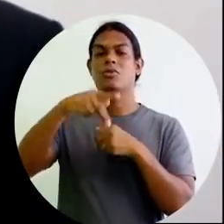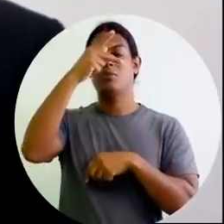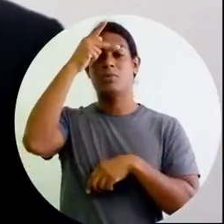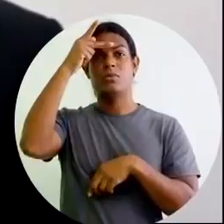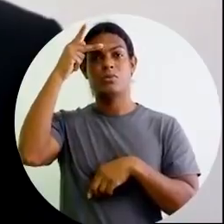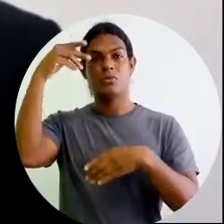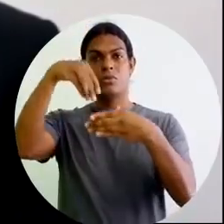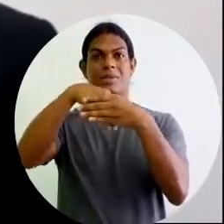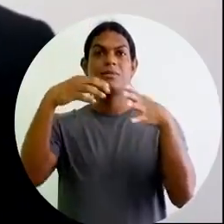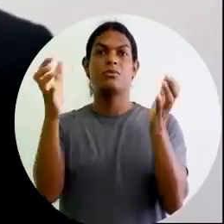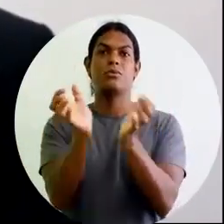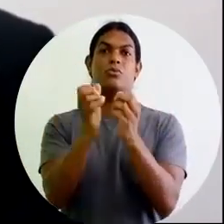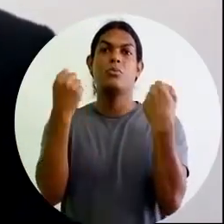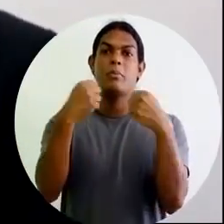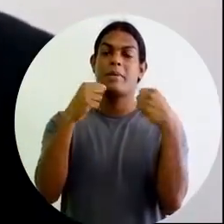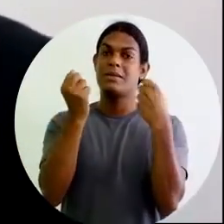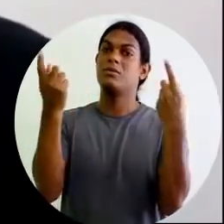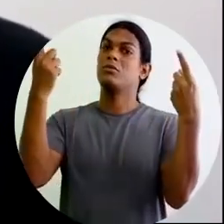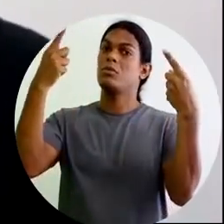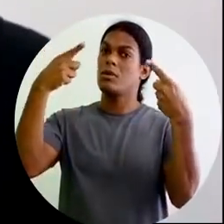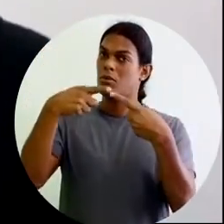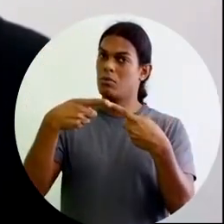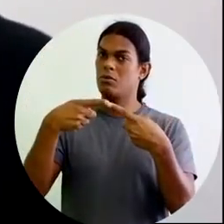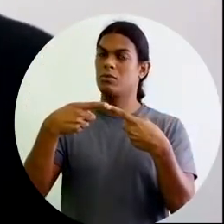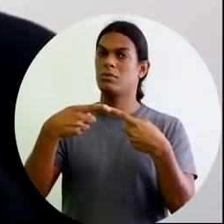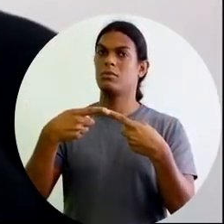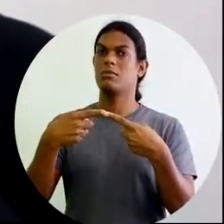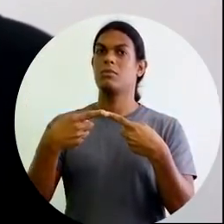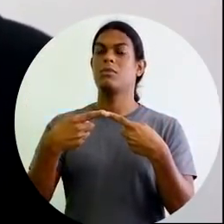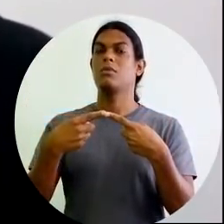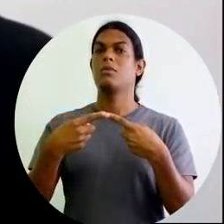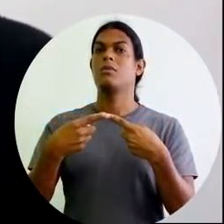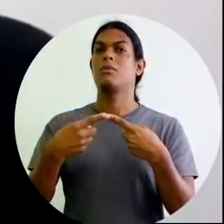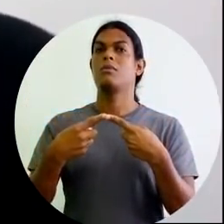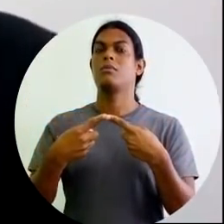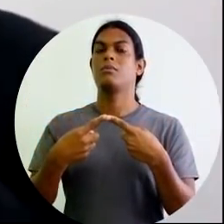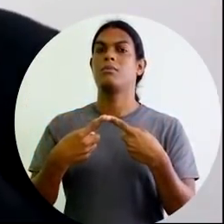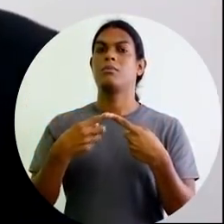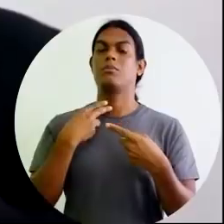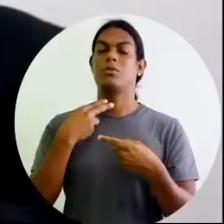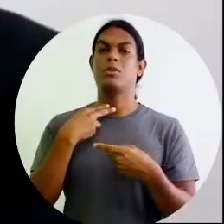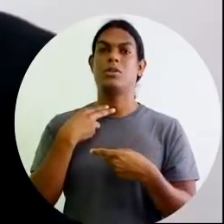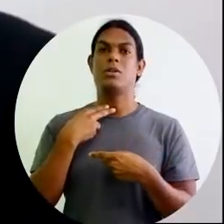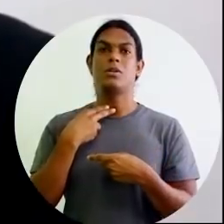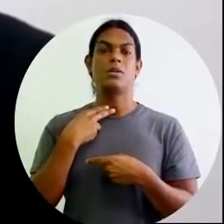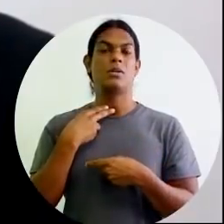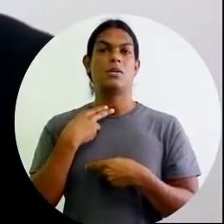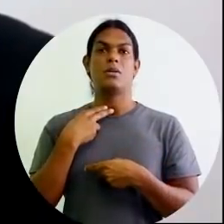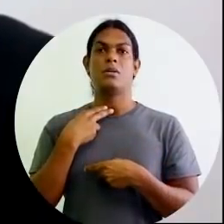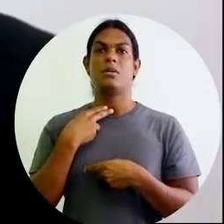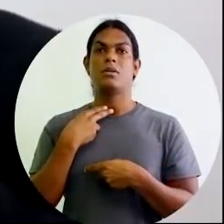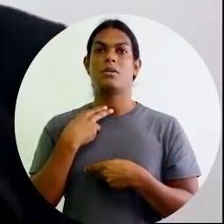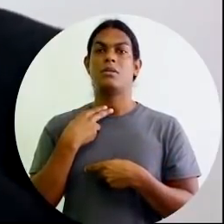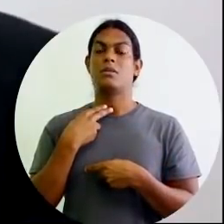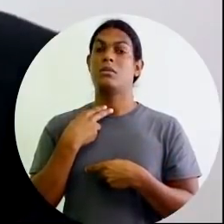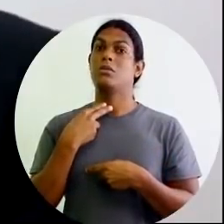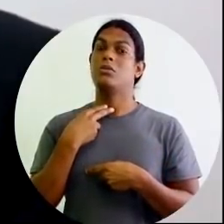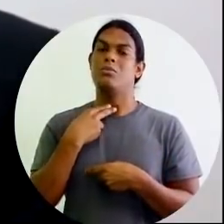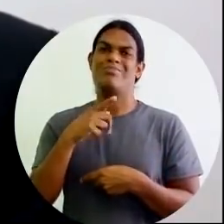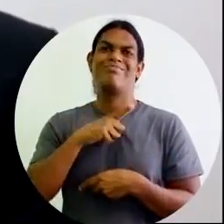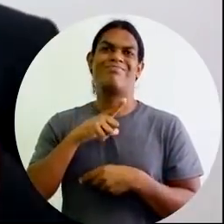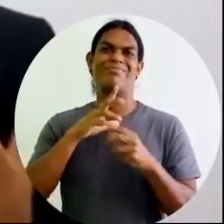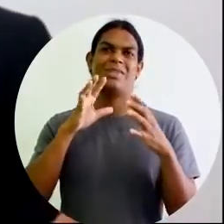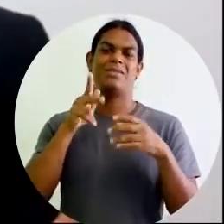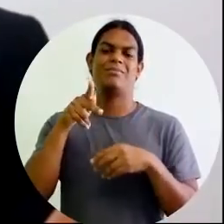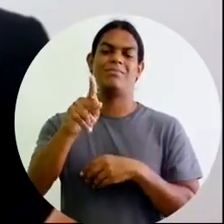precisam interagir entre si, porque não pode perder jamais o foco e o desenvolvimento e,